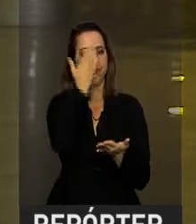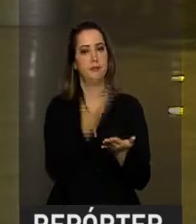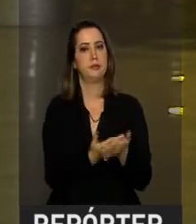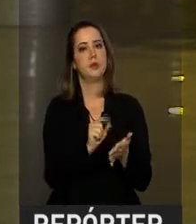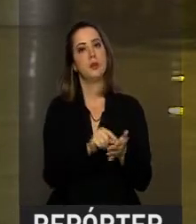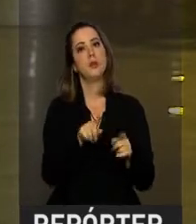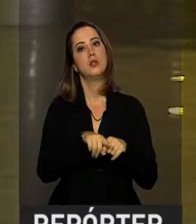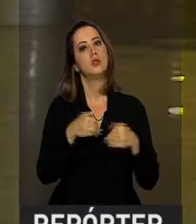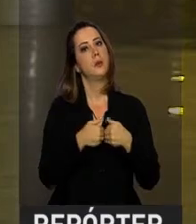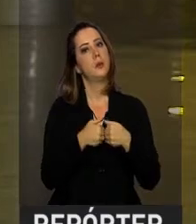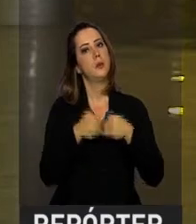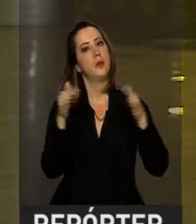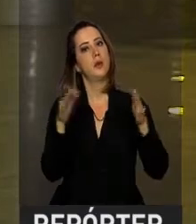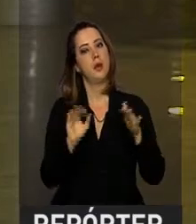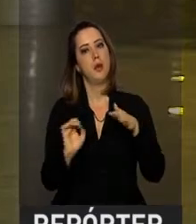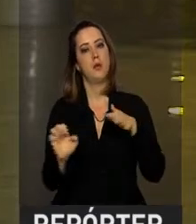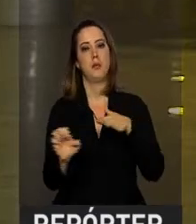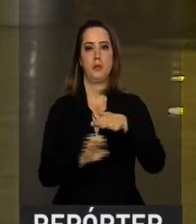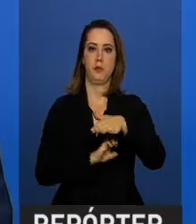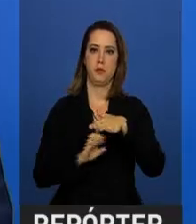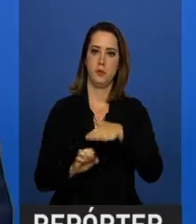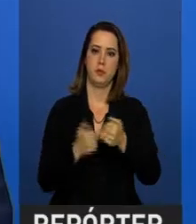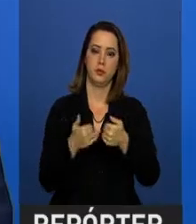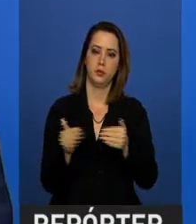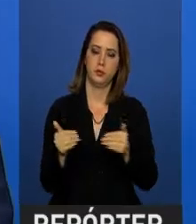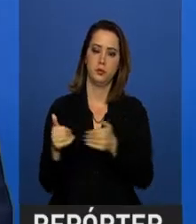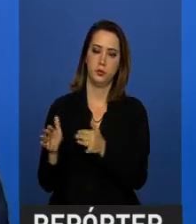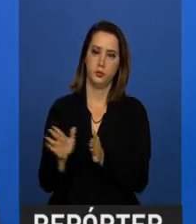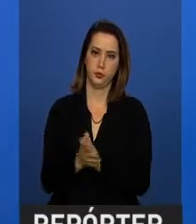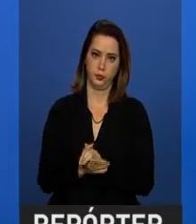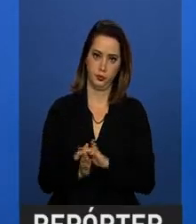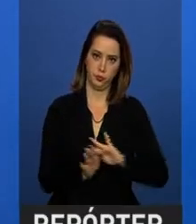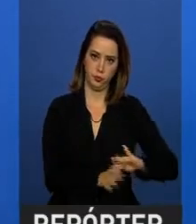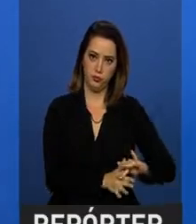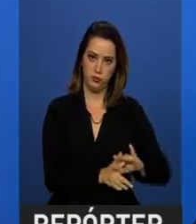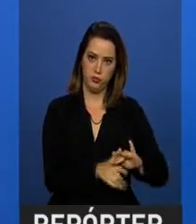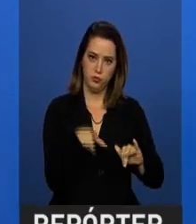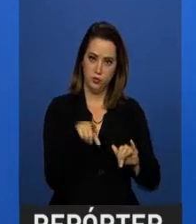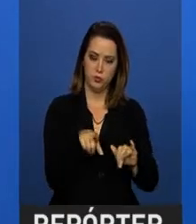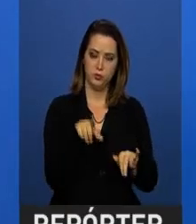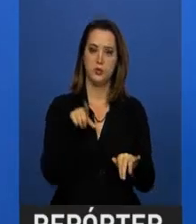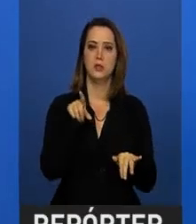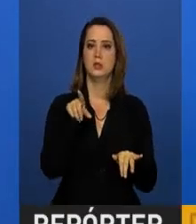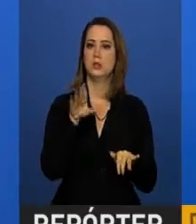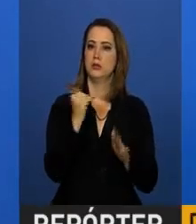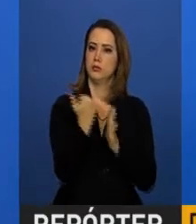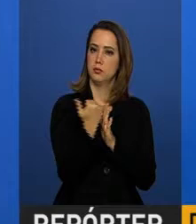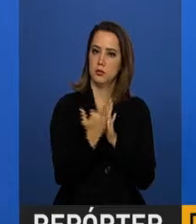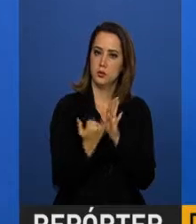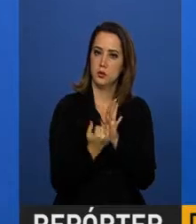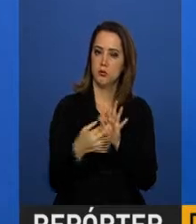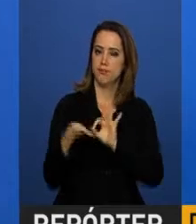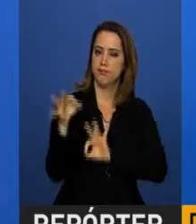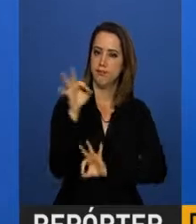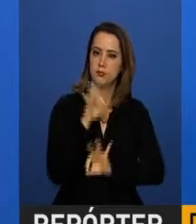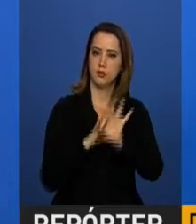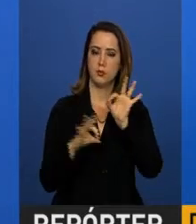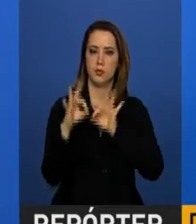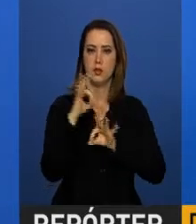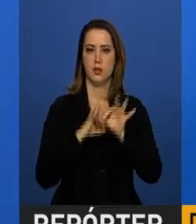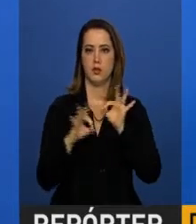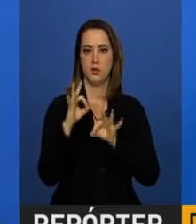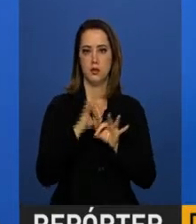medidas de abertura de mercados são medidas eu diria de cunho mais regulatório de cunho mais